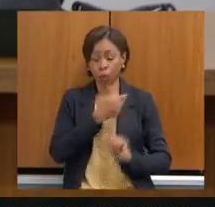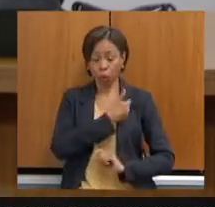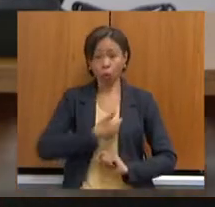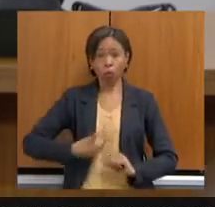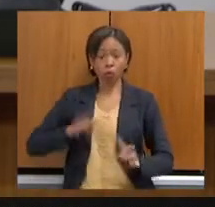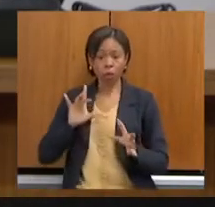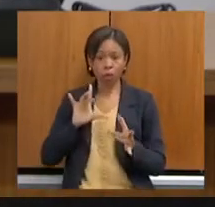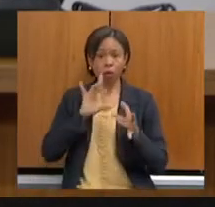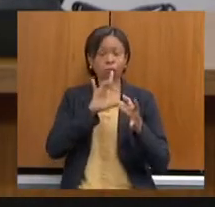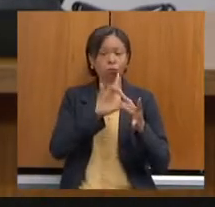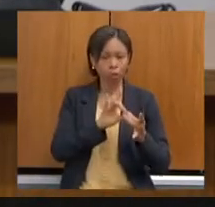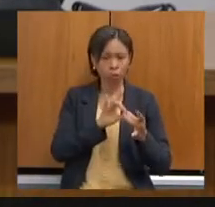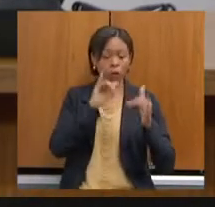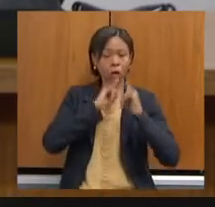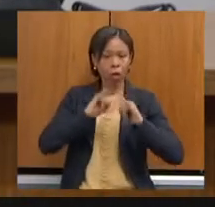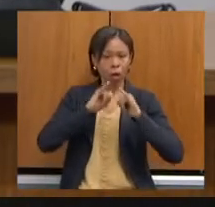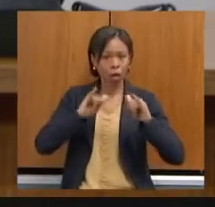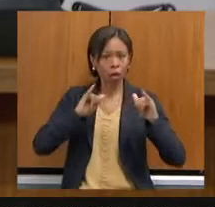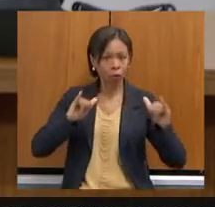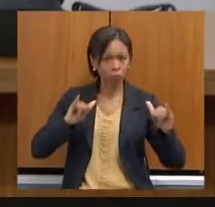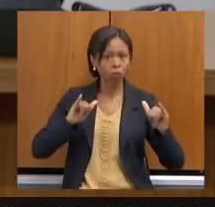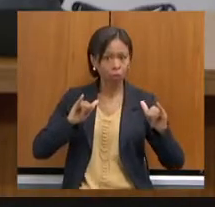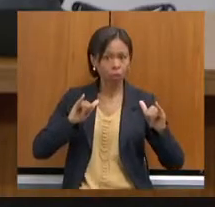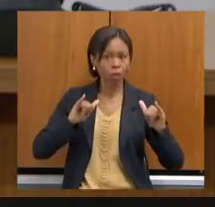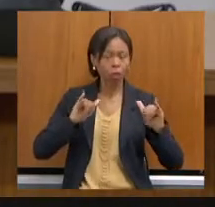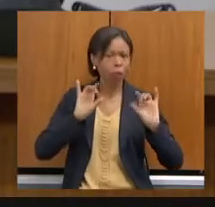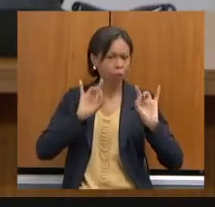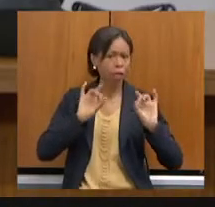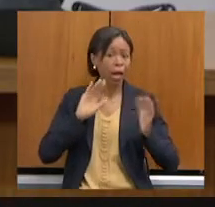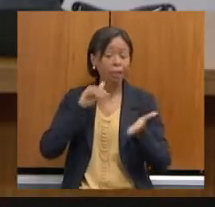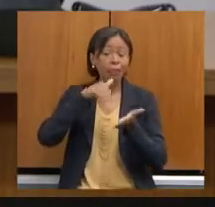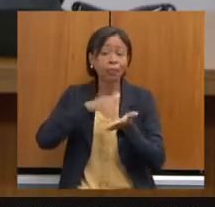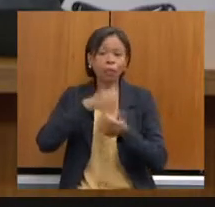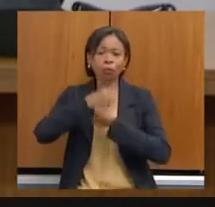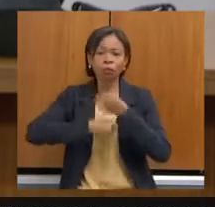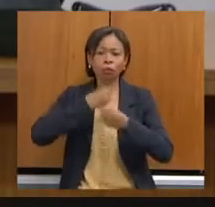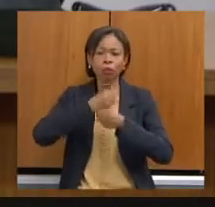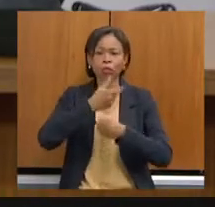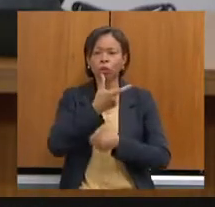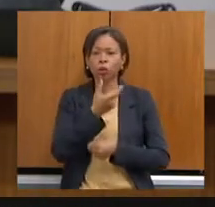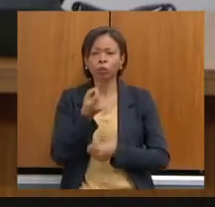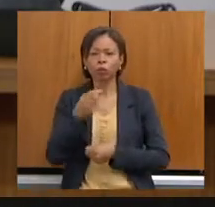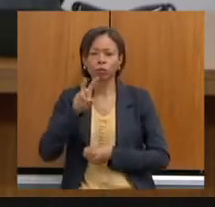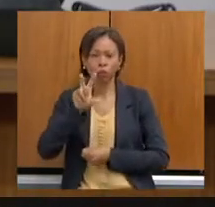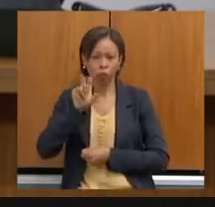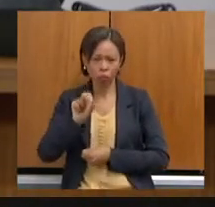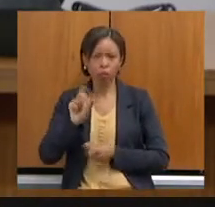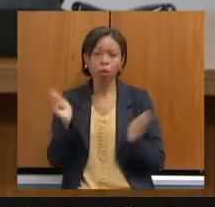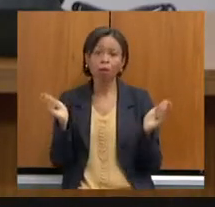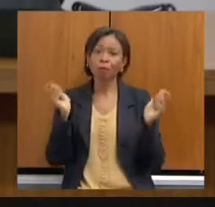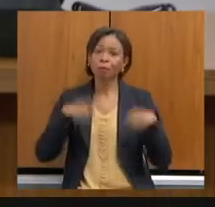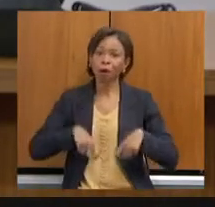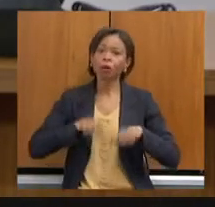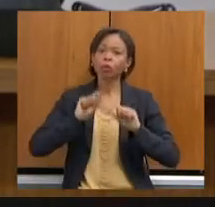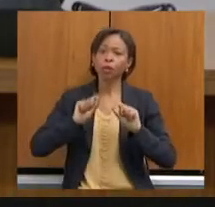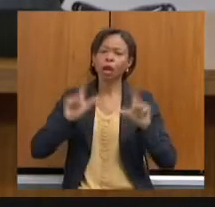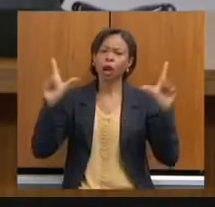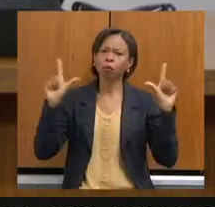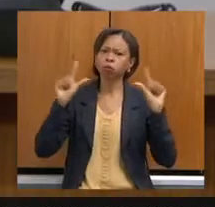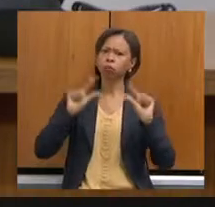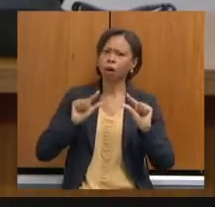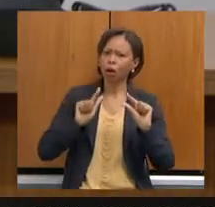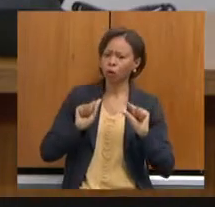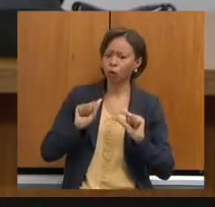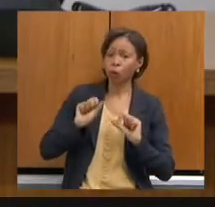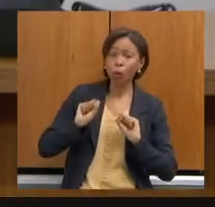campanha eu este o Ciro para que até 2050 nós consigamos neutralizar emissões de gases de efeito estufa